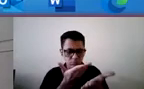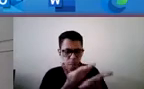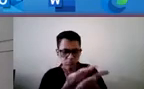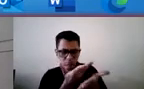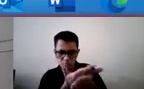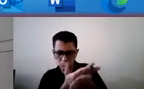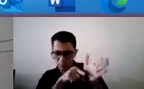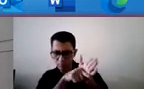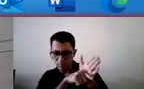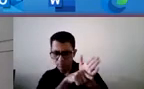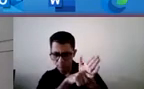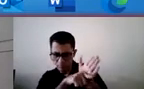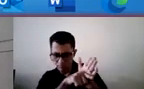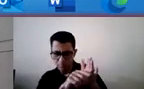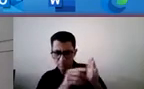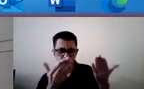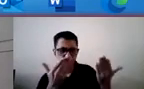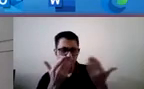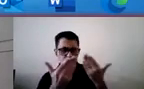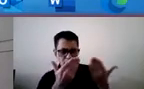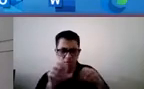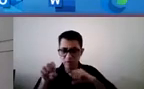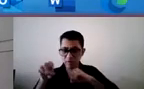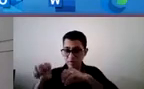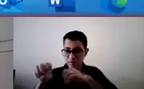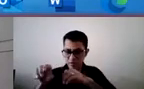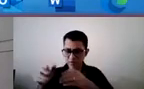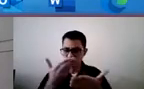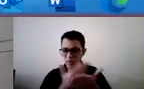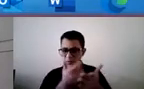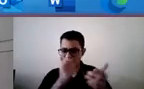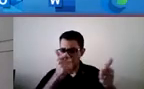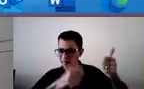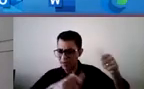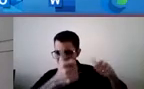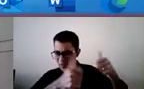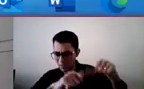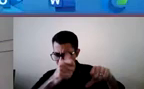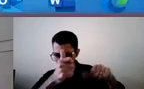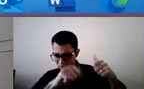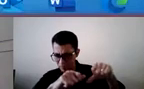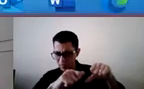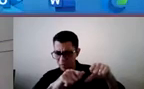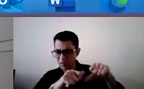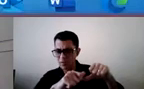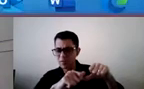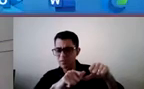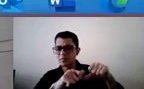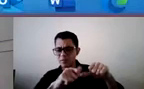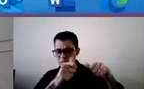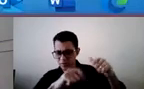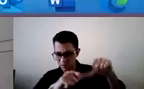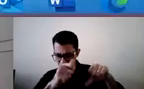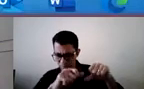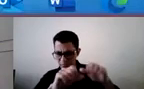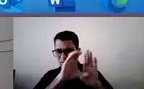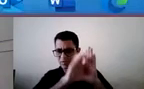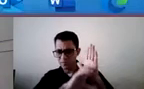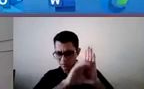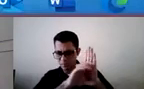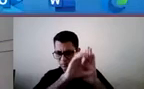estudiosos, de economistas, de psicólogos, de educadores que já estão gerando evidências muito sólidas e muito